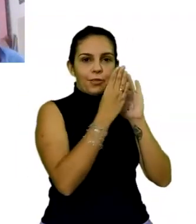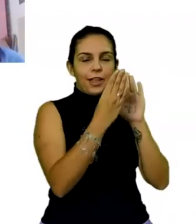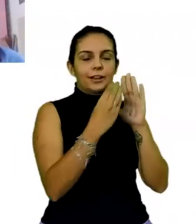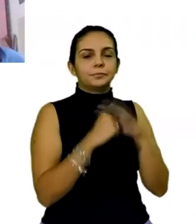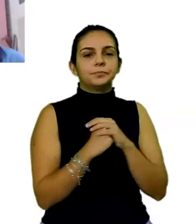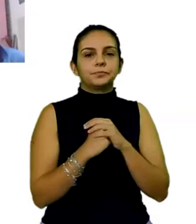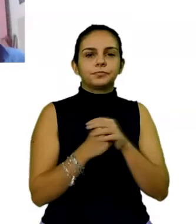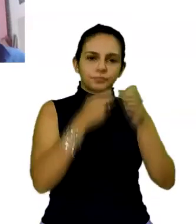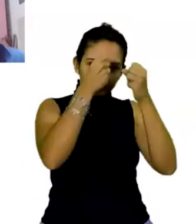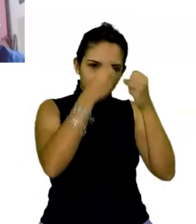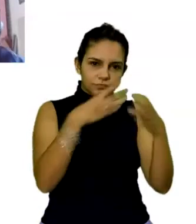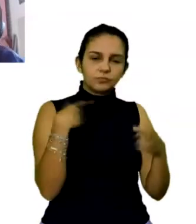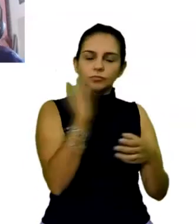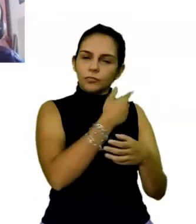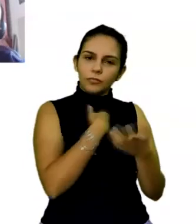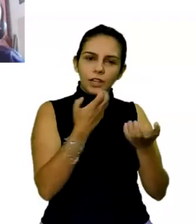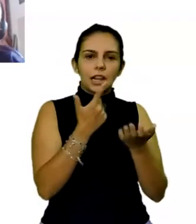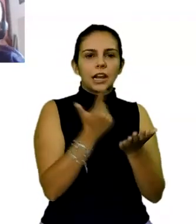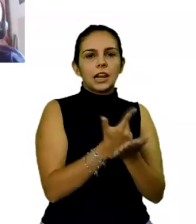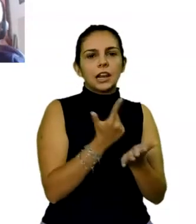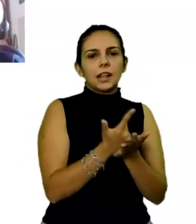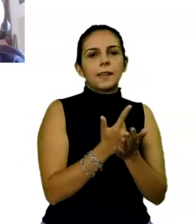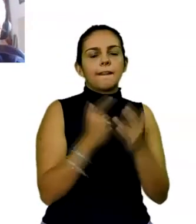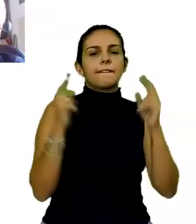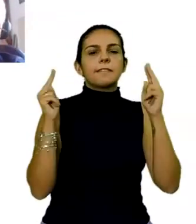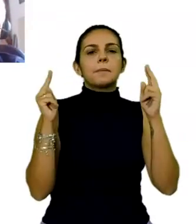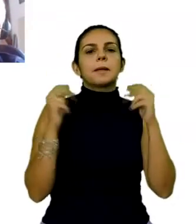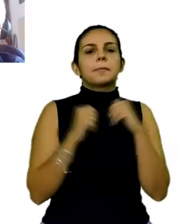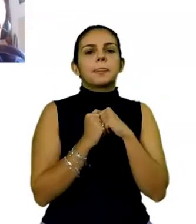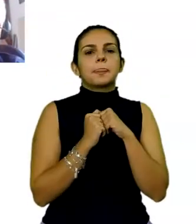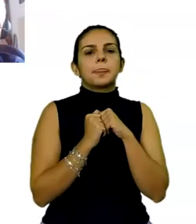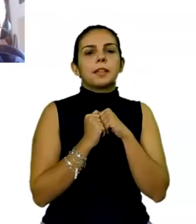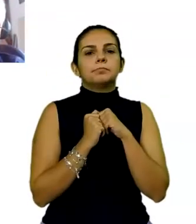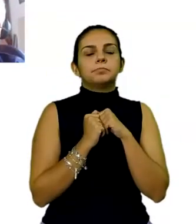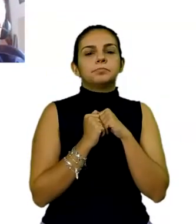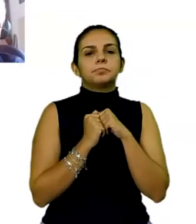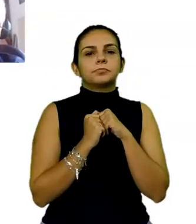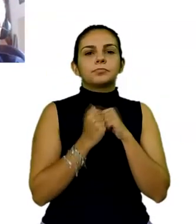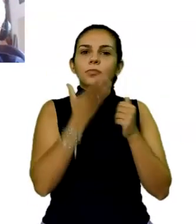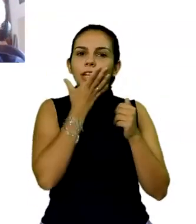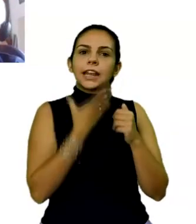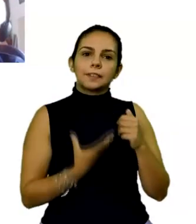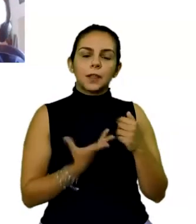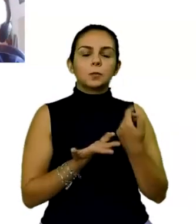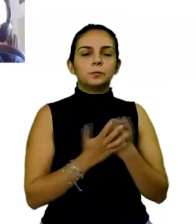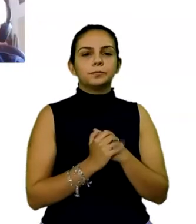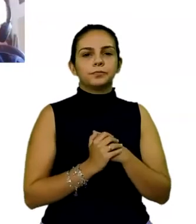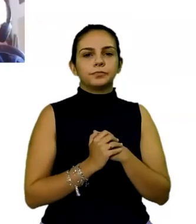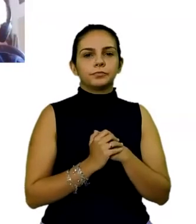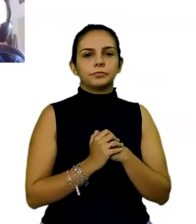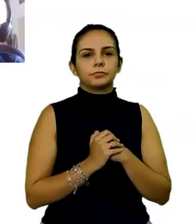e explicamos que a gente queria livros sobre o Natal.